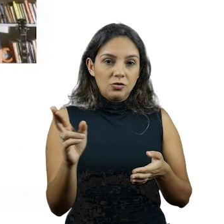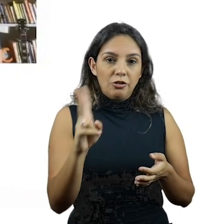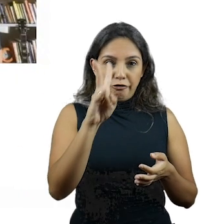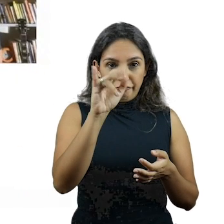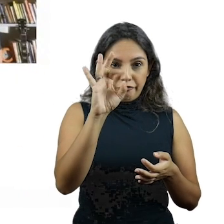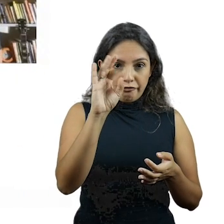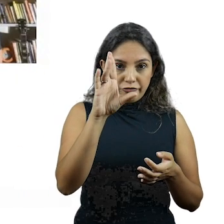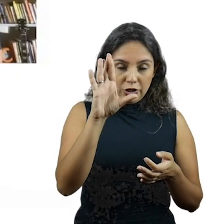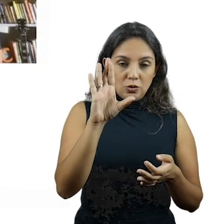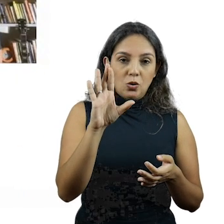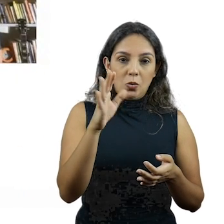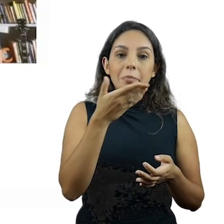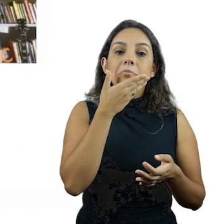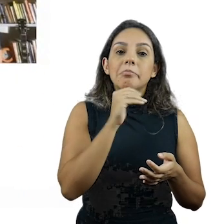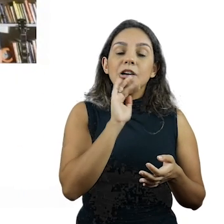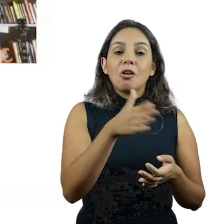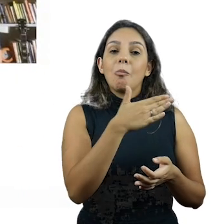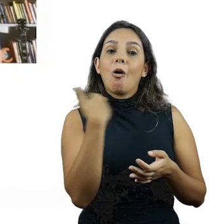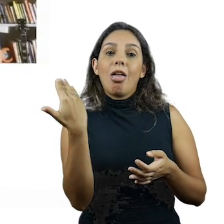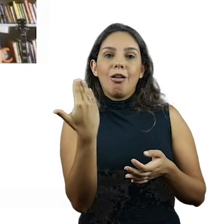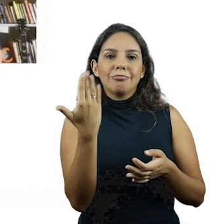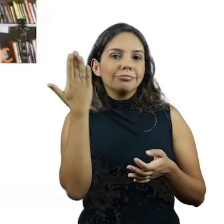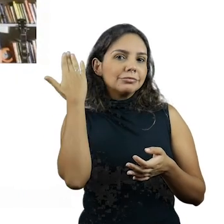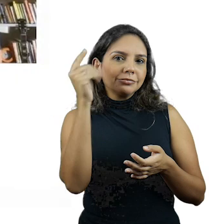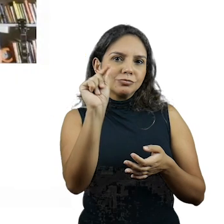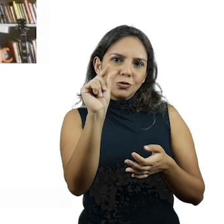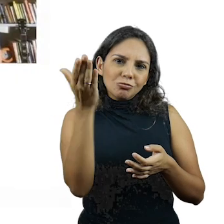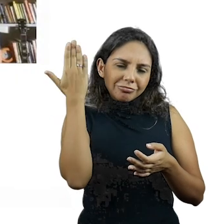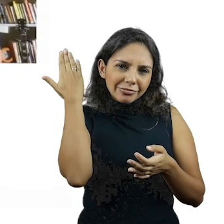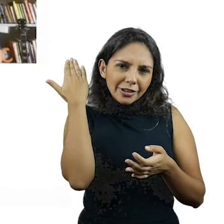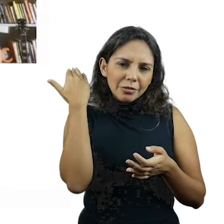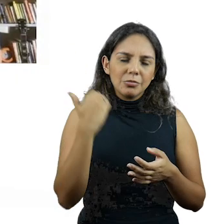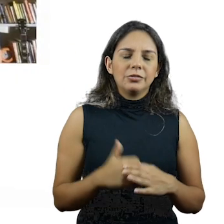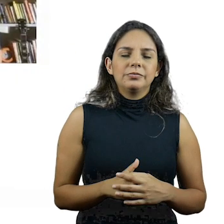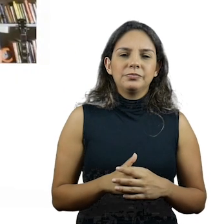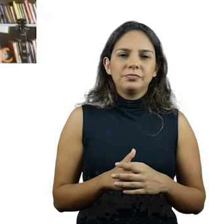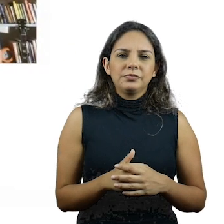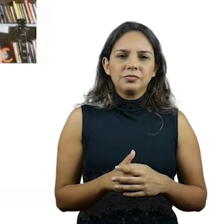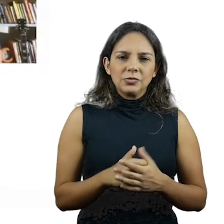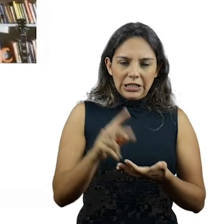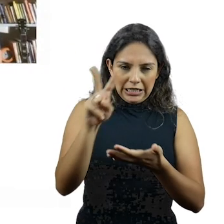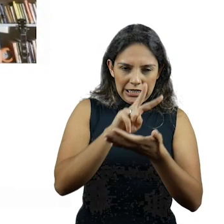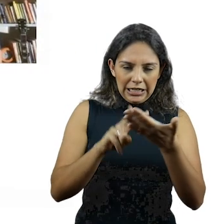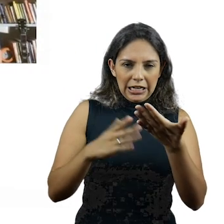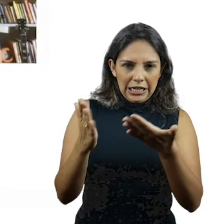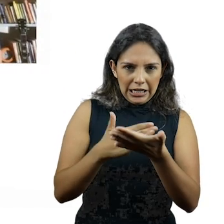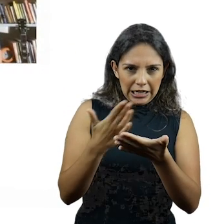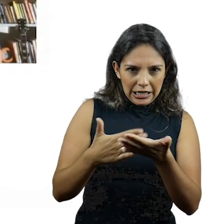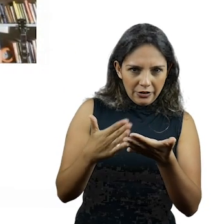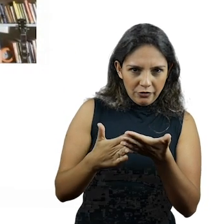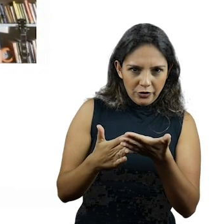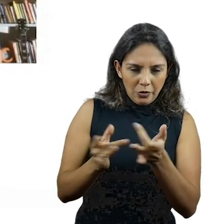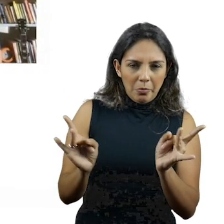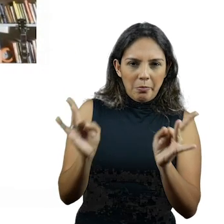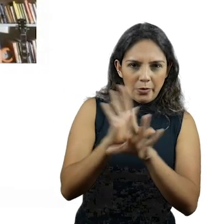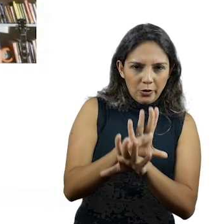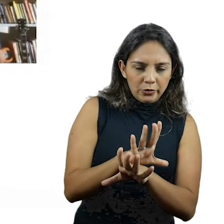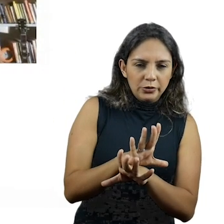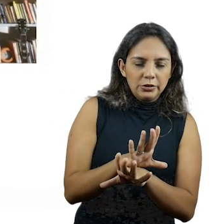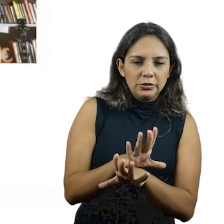Vitor, ele morreu há muito pouco tempo, Afonso. Ele chegou a ler o livro, antes do livro ficar pronto. Estava morto.